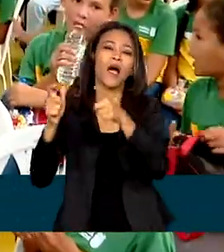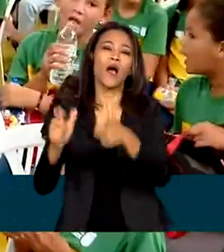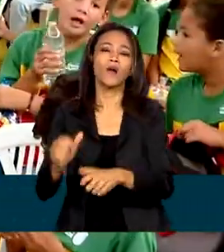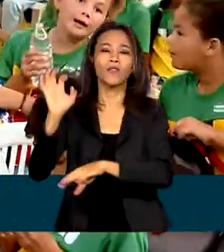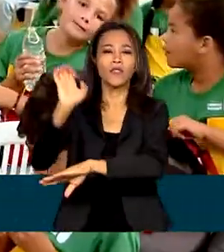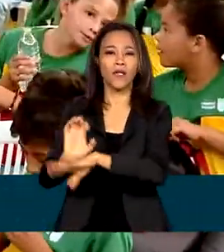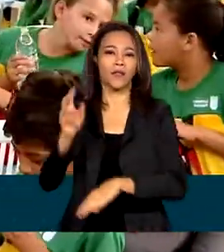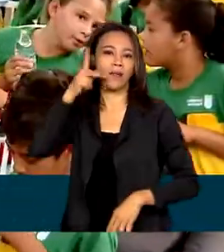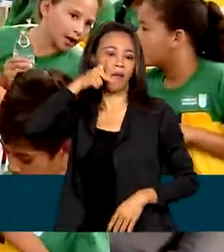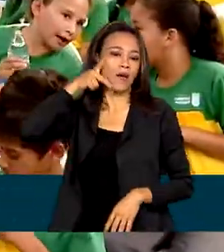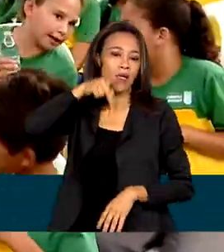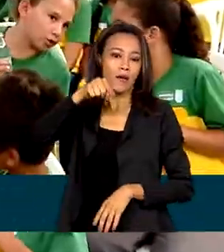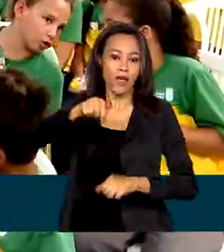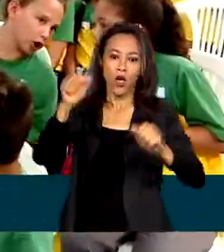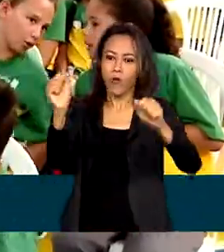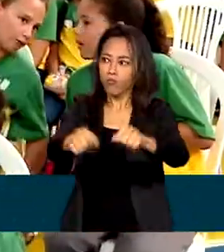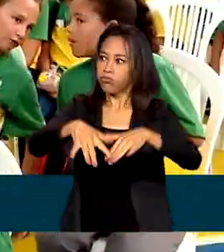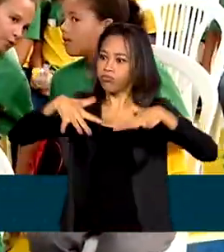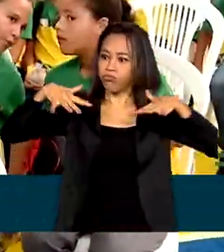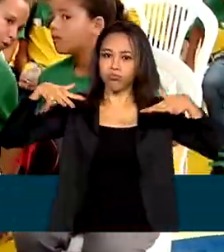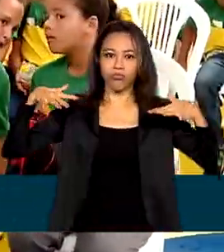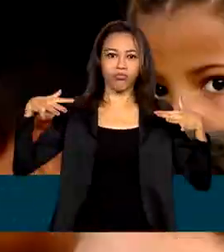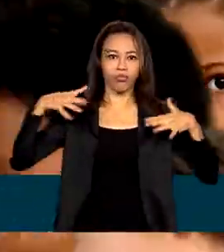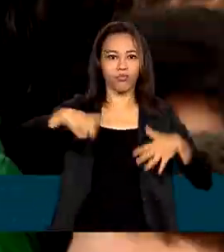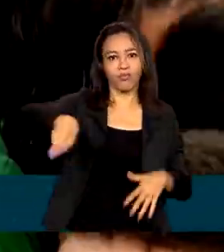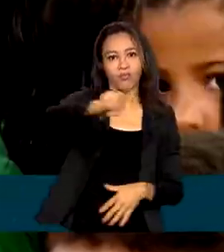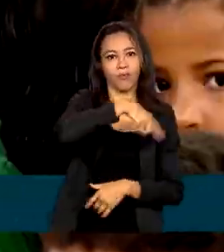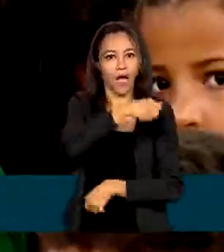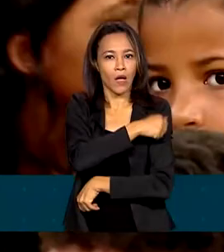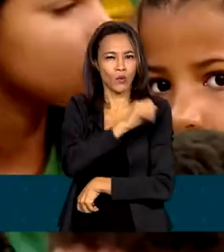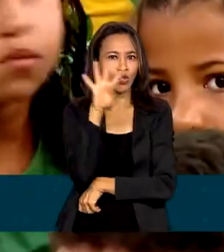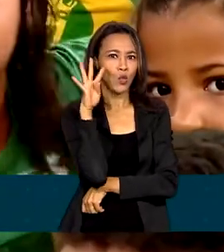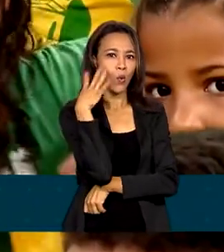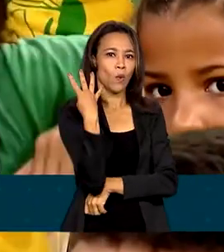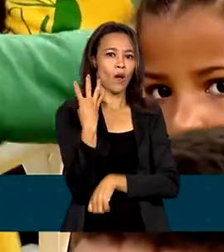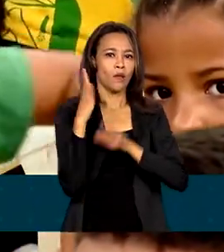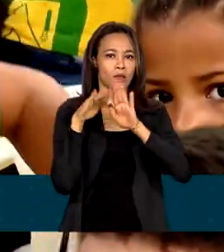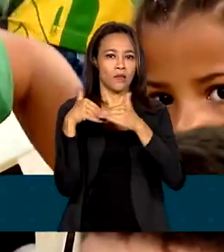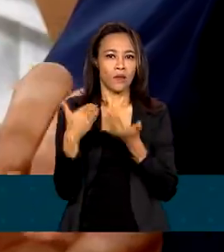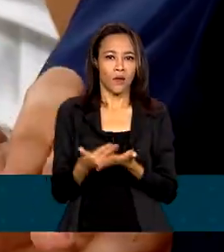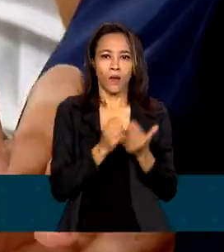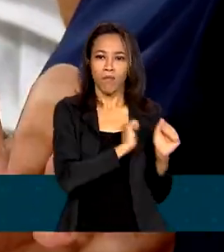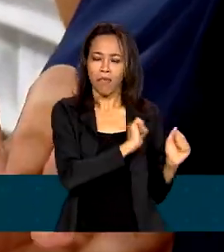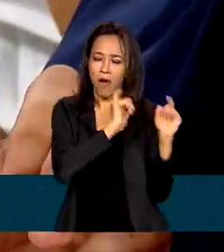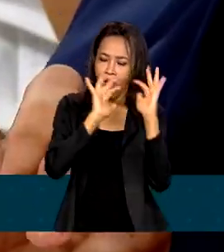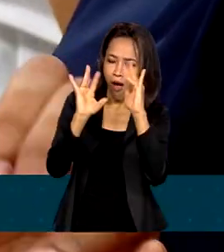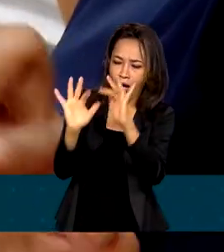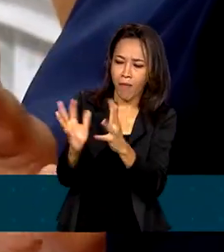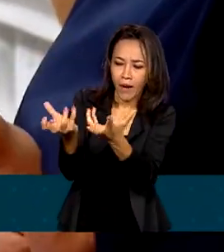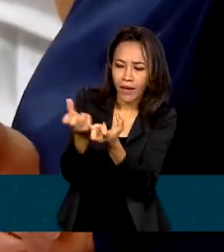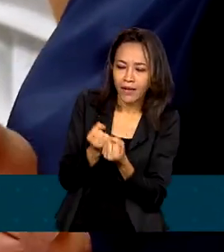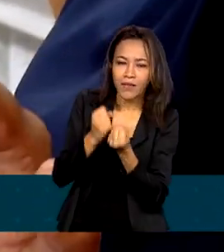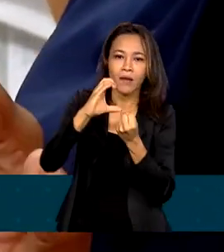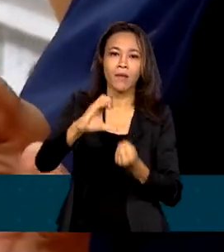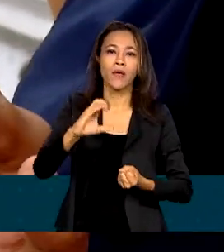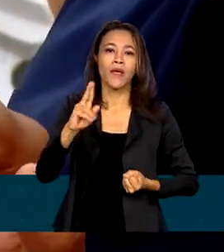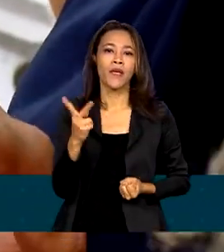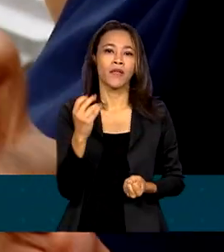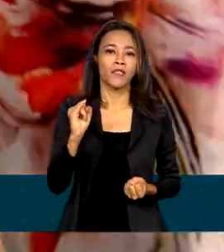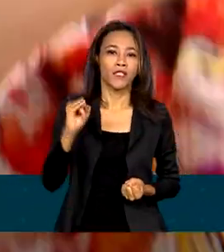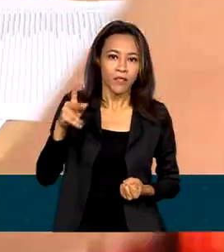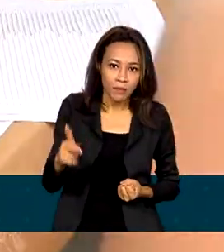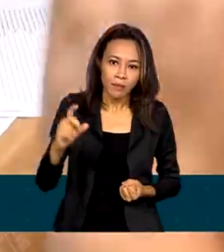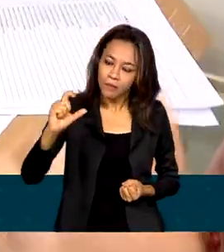de esportes ficou lotado de alunos de 4 escolas públicas do município para receber chips do programa Internet